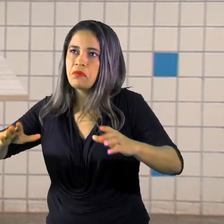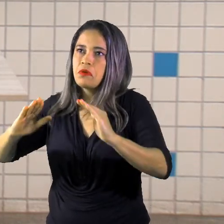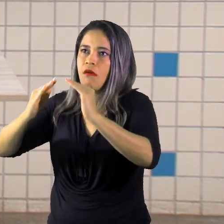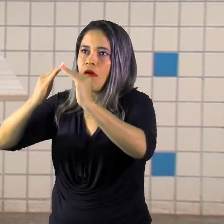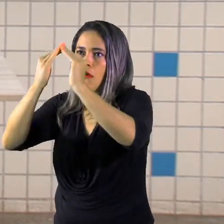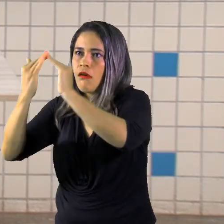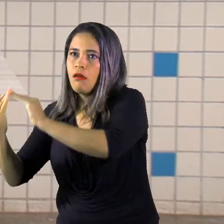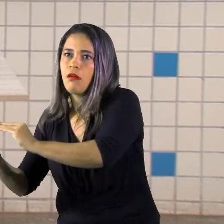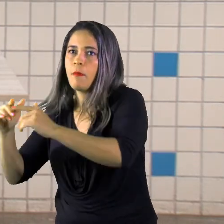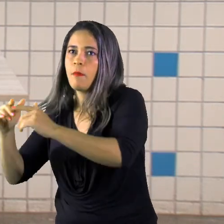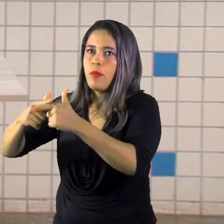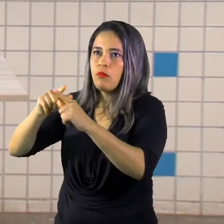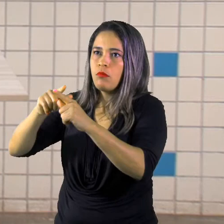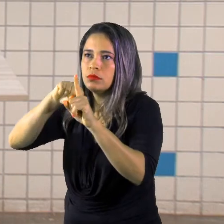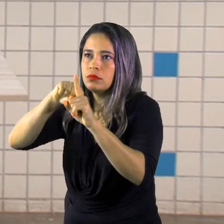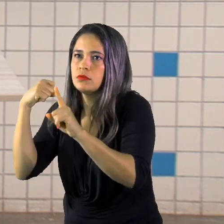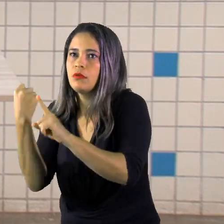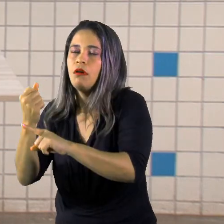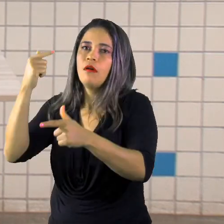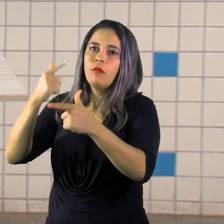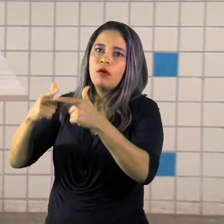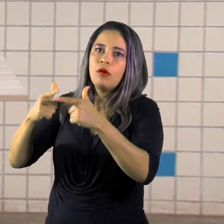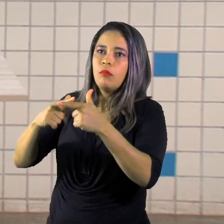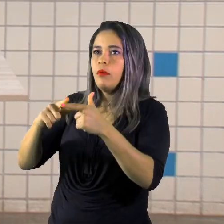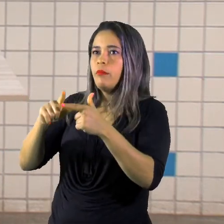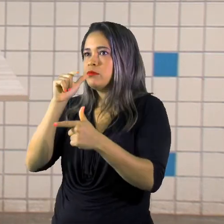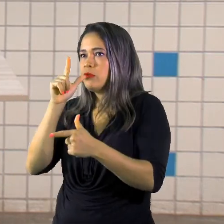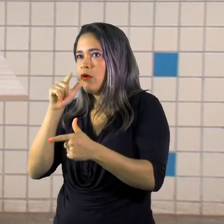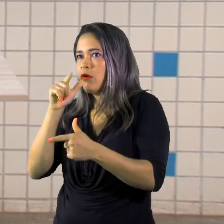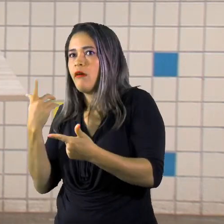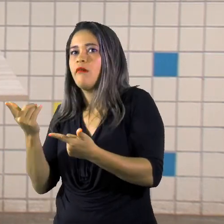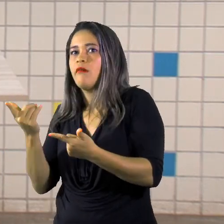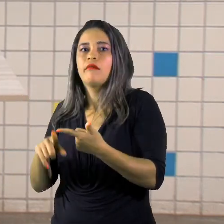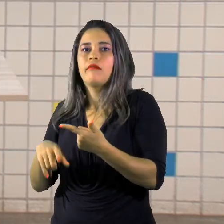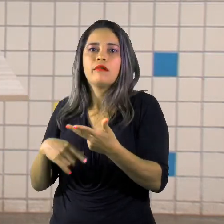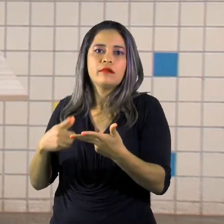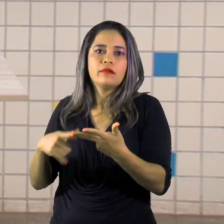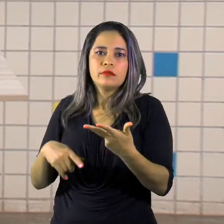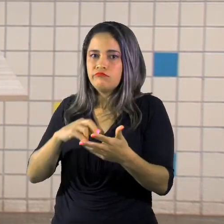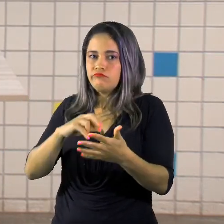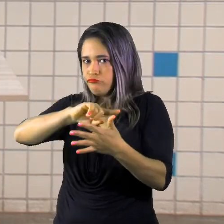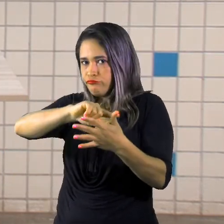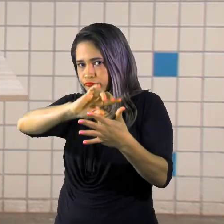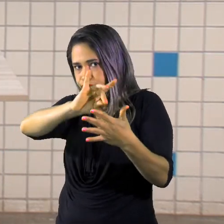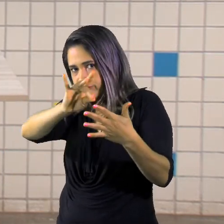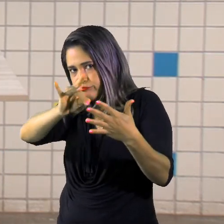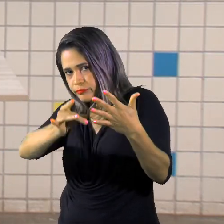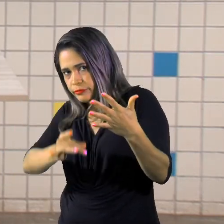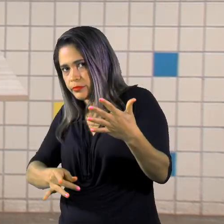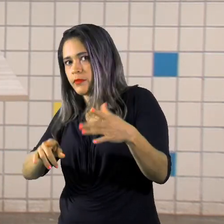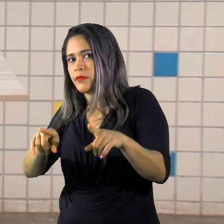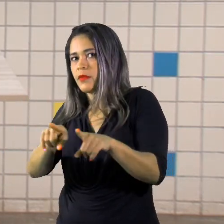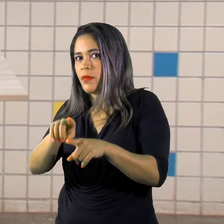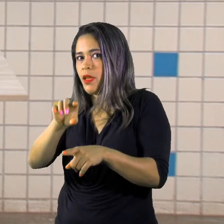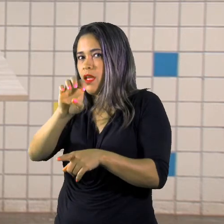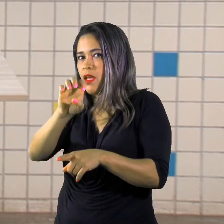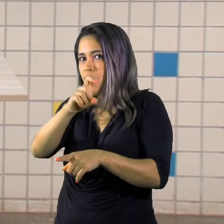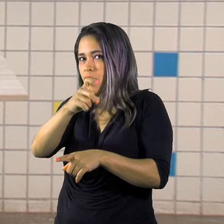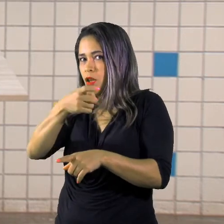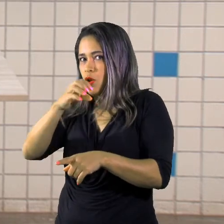problemas sociais, problemas de saneamento básico, ok? E o que a gente chama de êxodo rural,